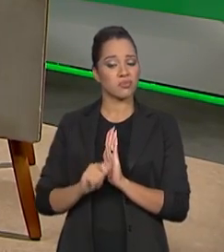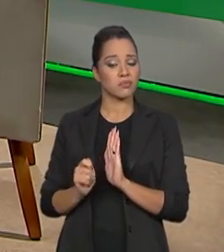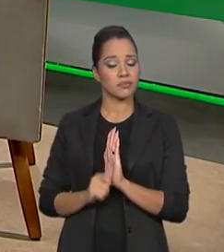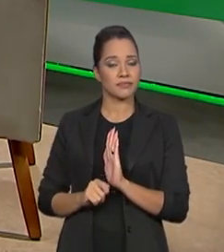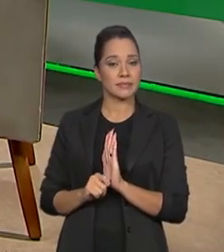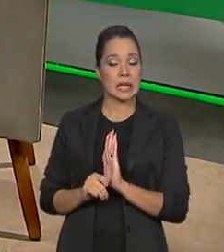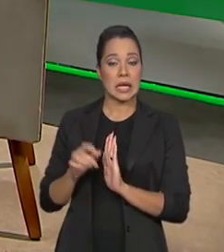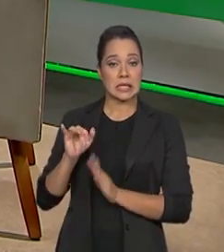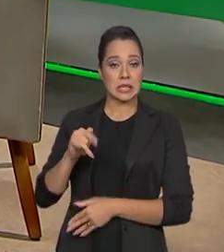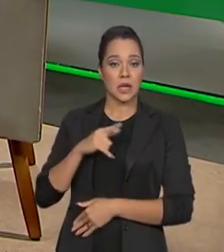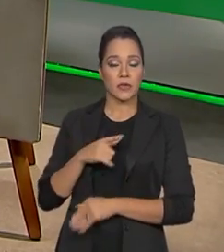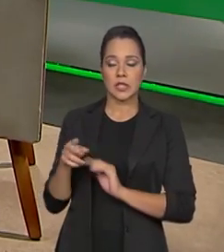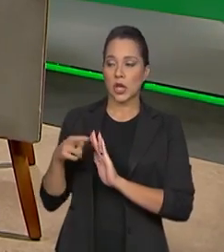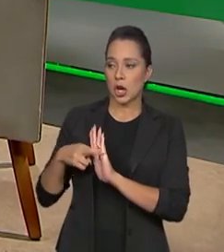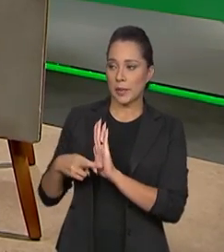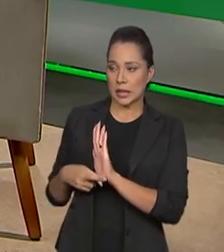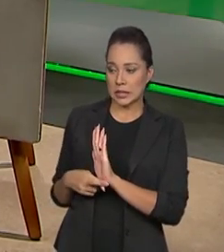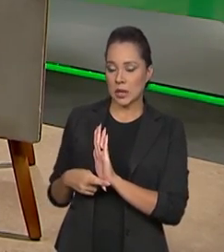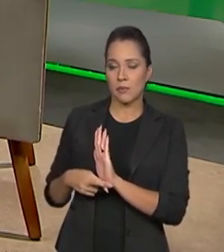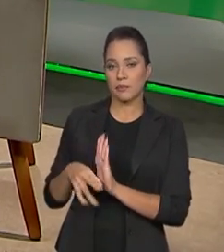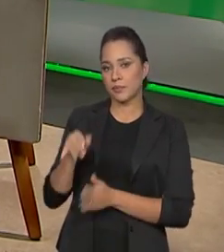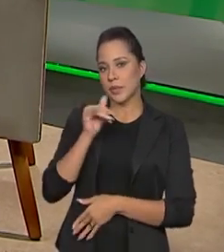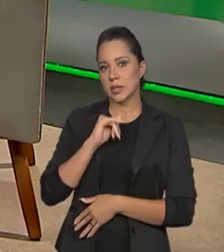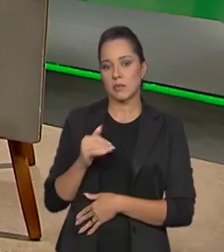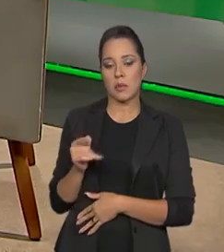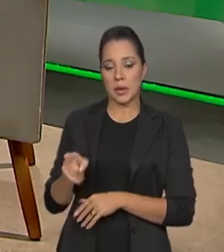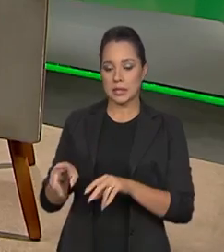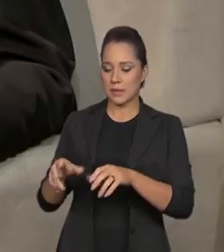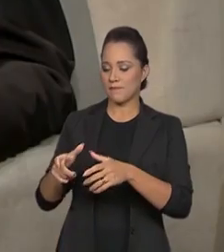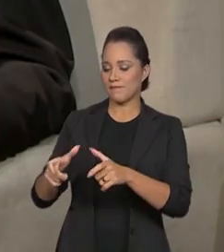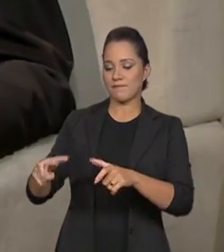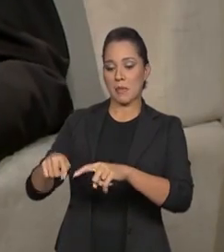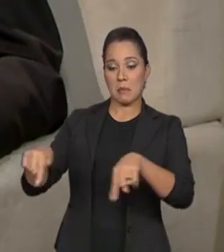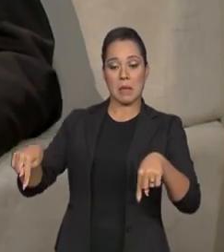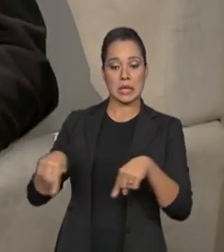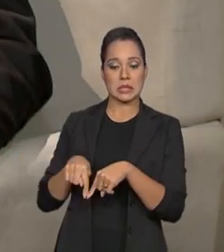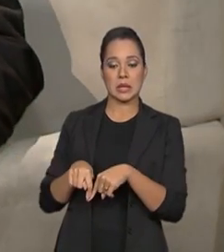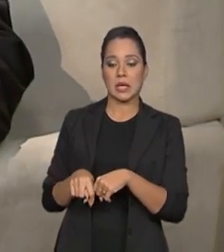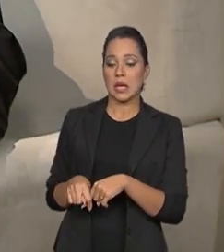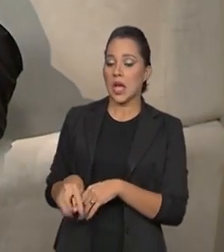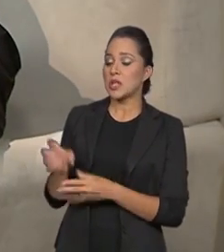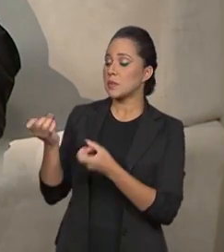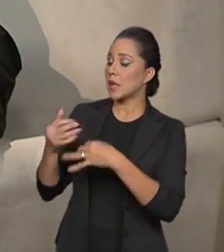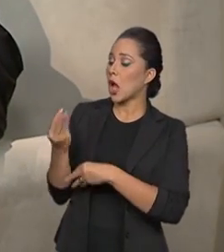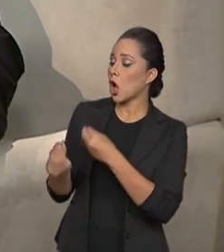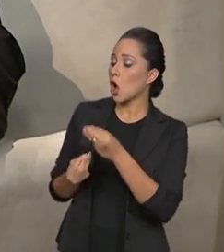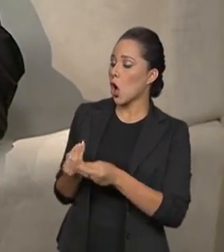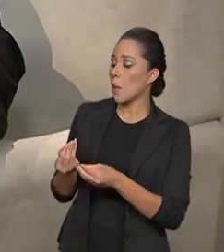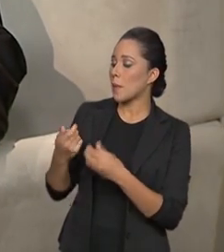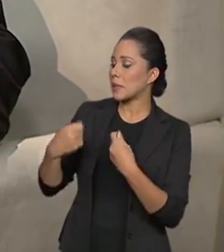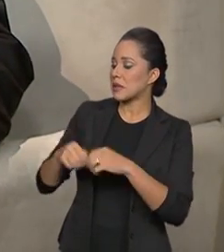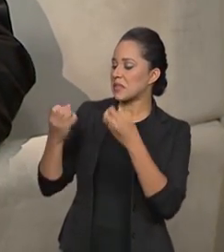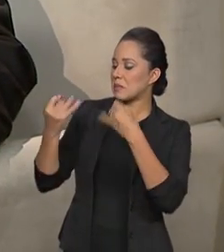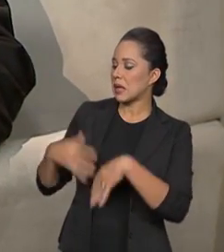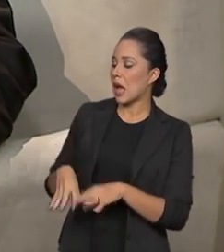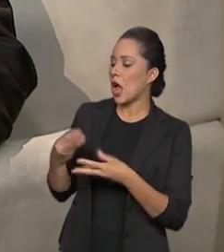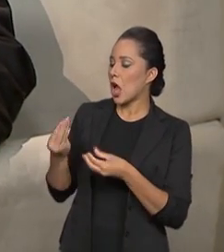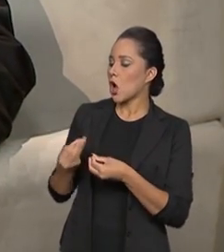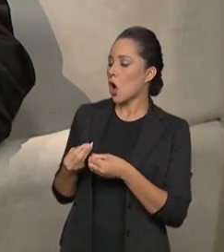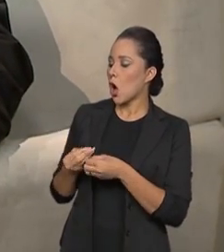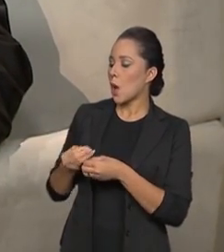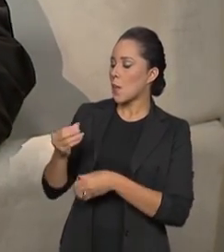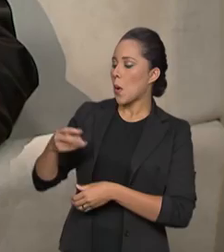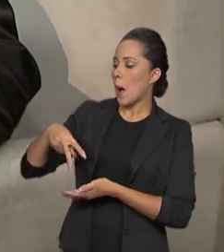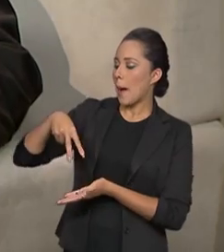eu praticamente se eu fosse fazer um regulamentação para essa essa mesinha aqui eu ia estar descrevendo como é que tinha que ser ao pé da